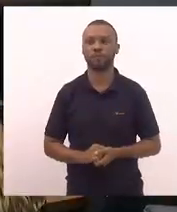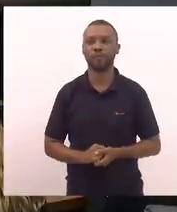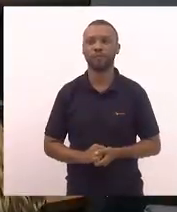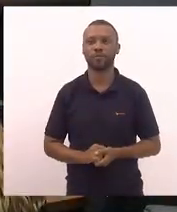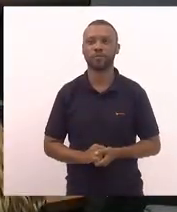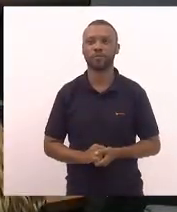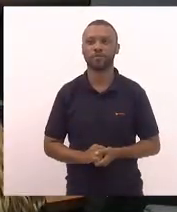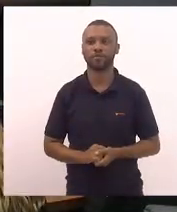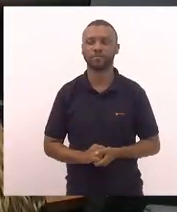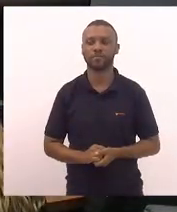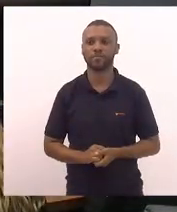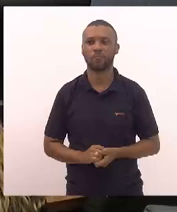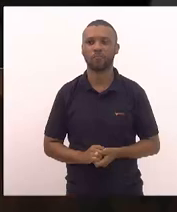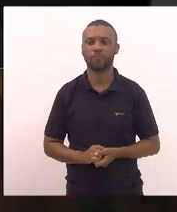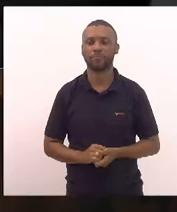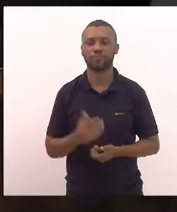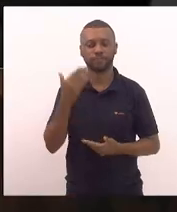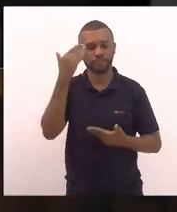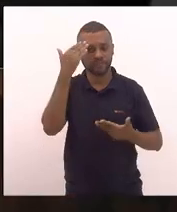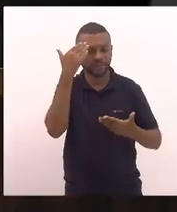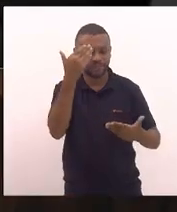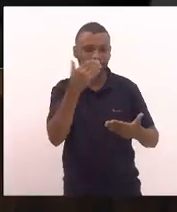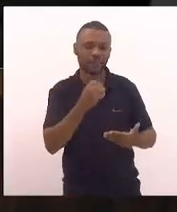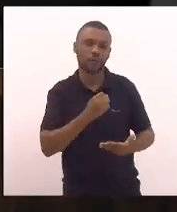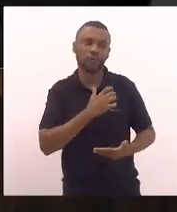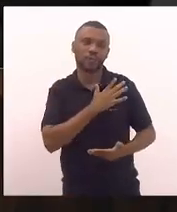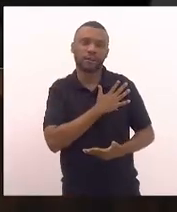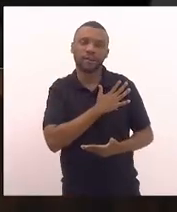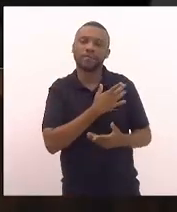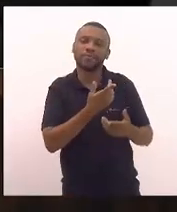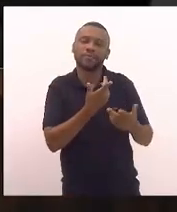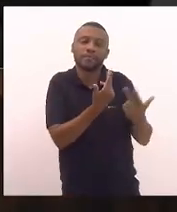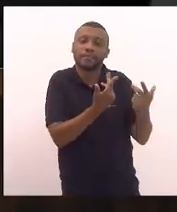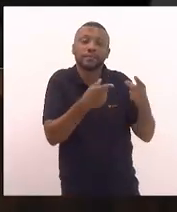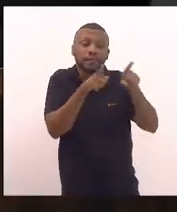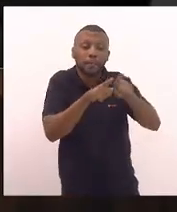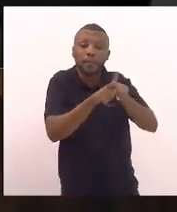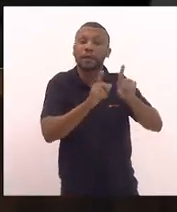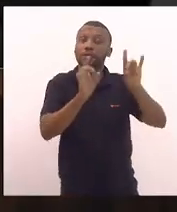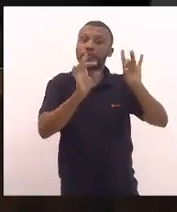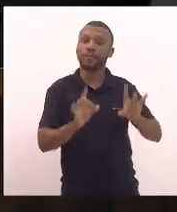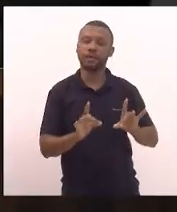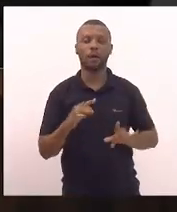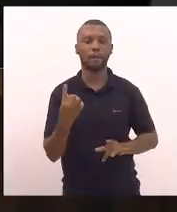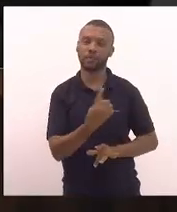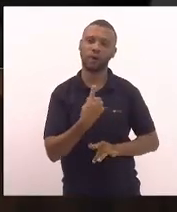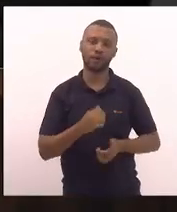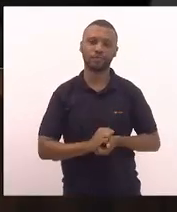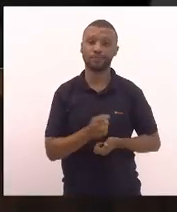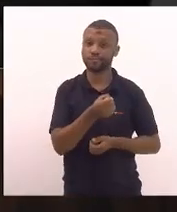Obrigada, Coronel. A senhora também é especial para a gente. Passo agora a palavra para a senhora